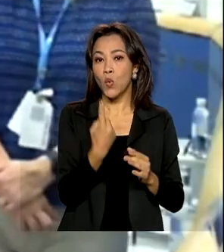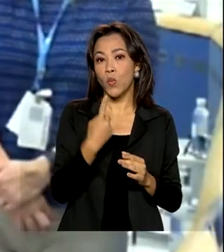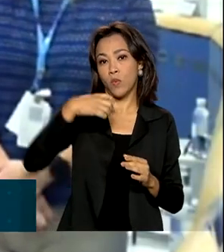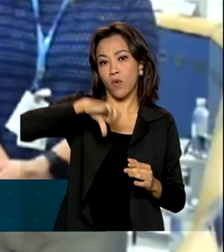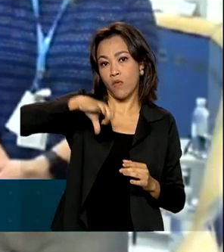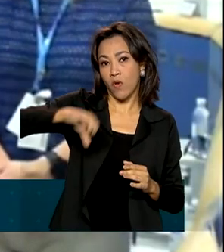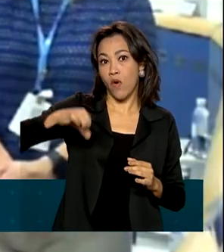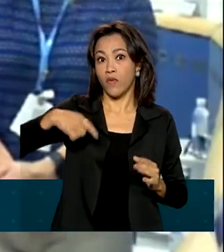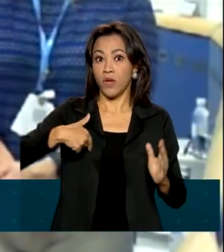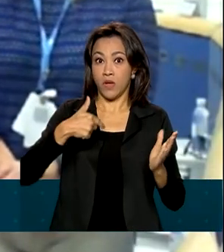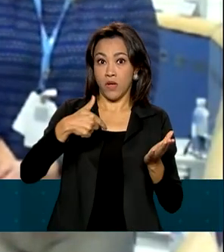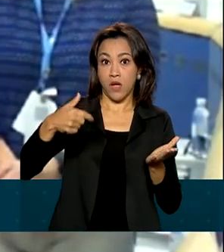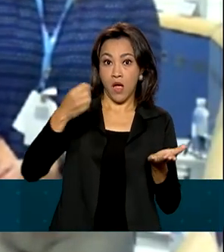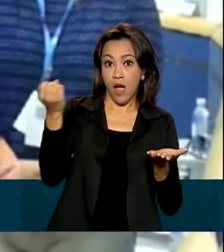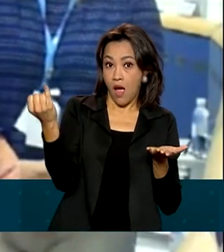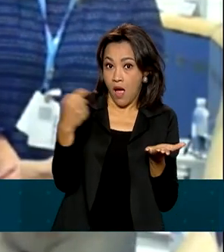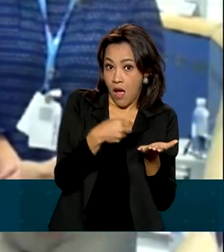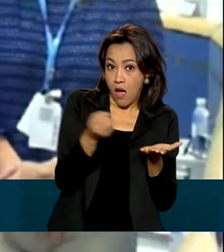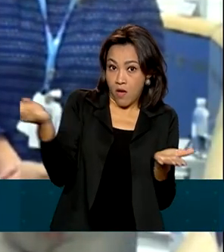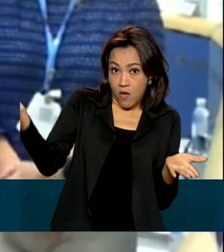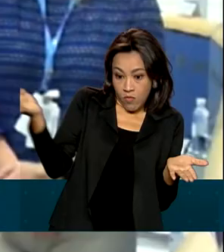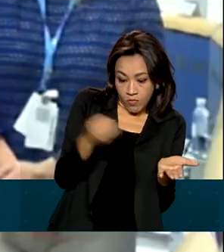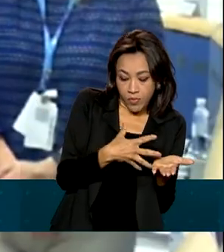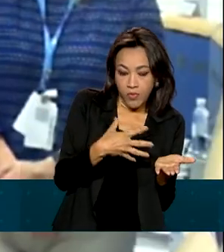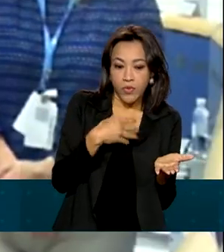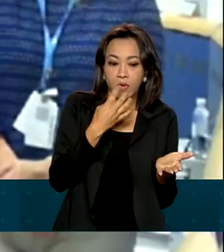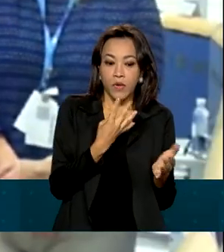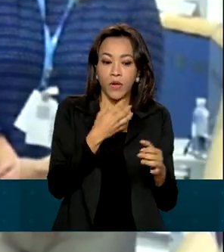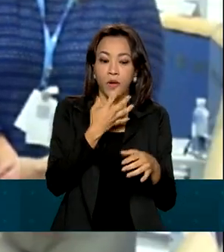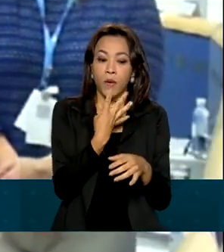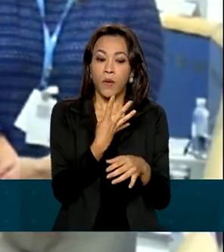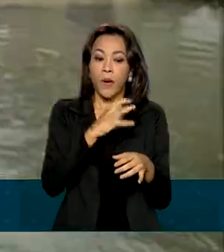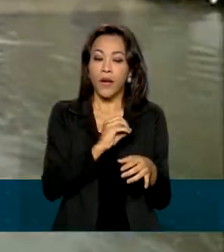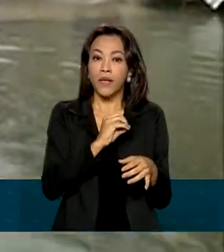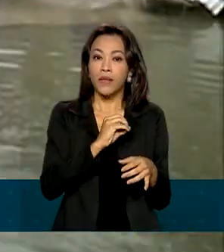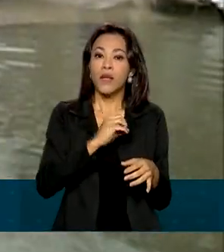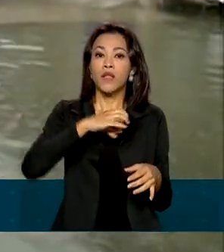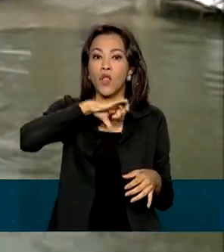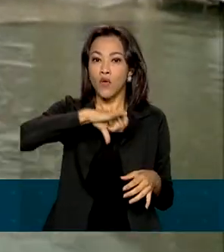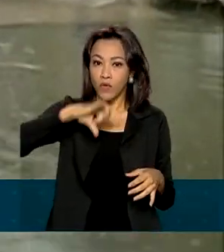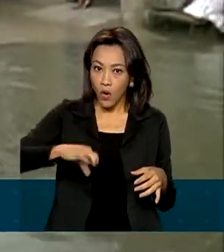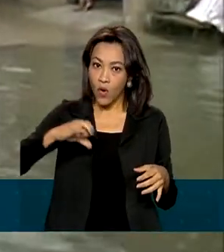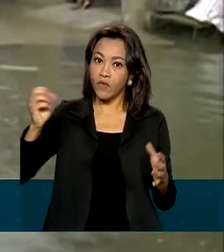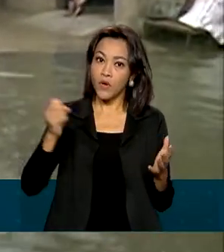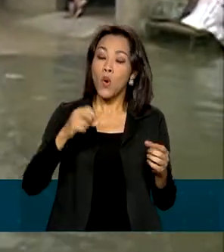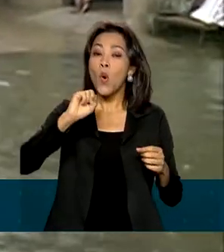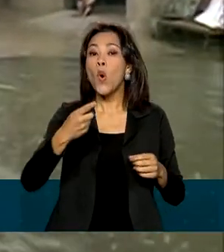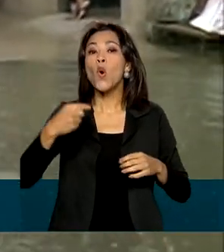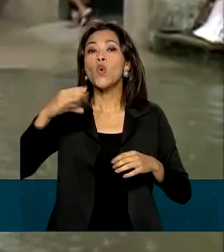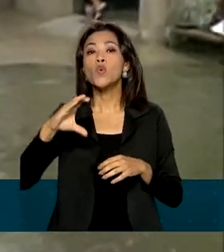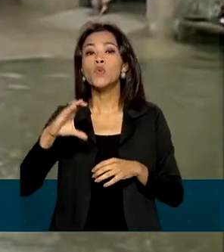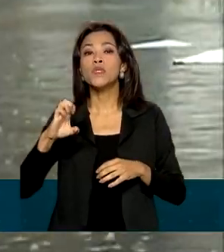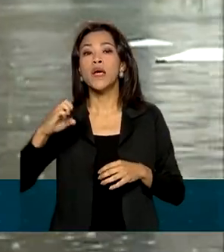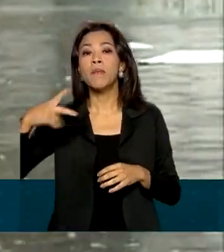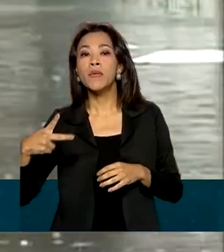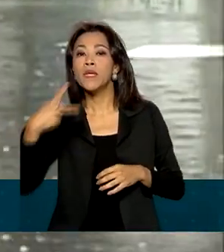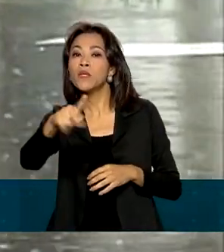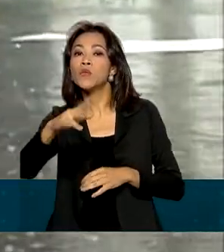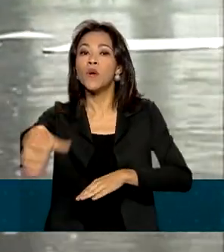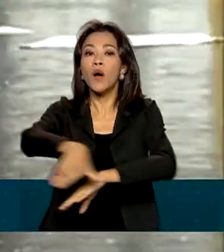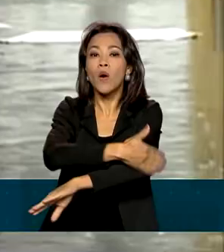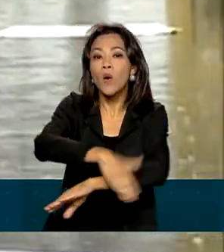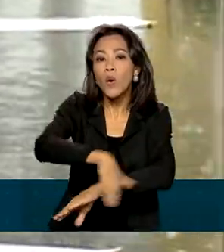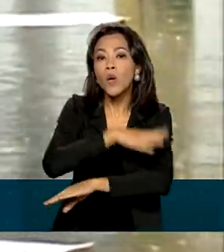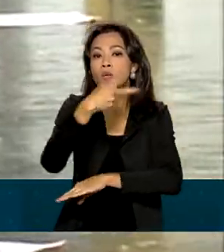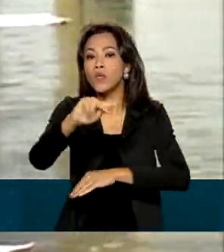enviar uma mensagem de texto, SMS para o número 40199, com o número do CEP, da sua residência, do seu